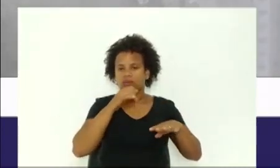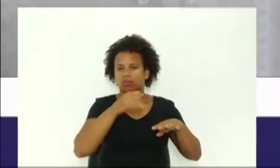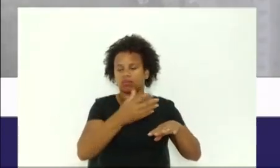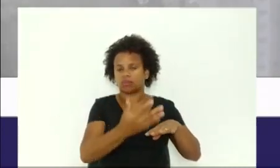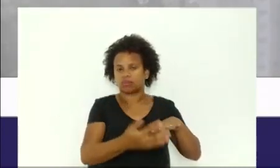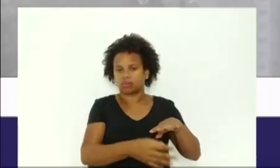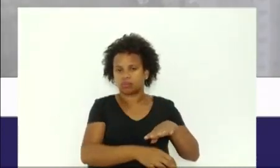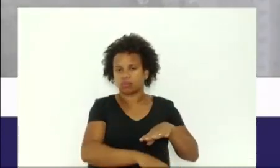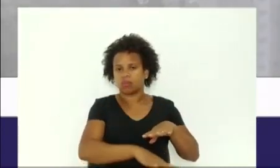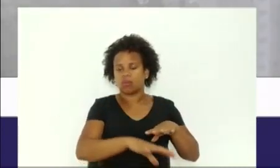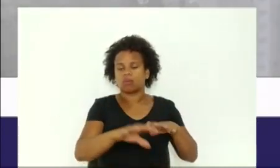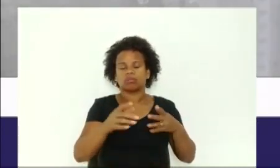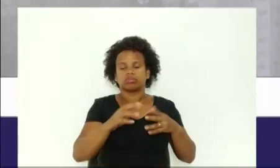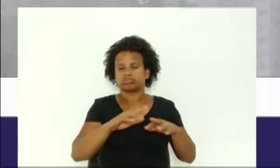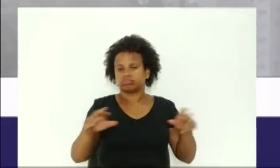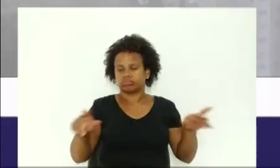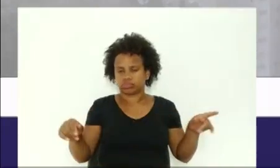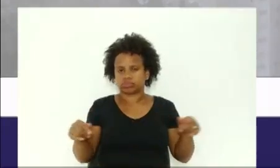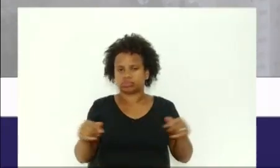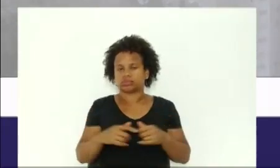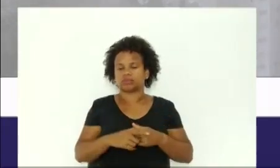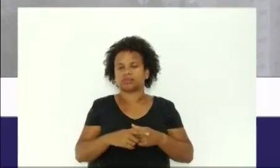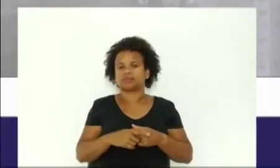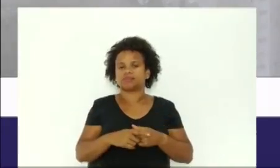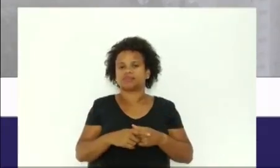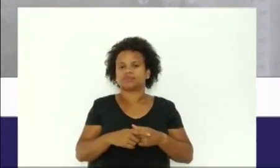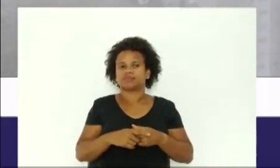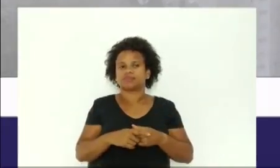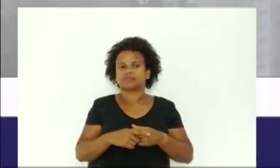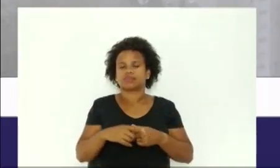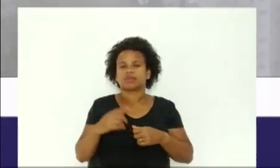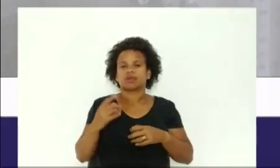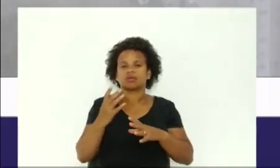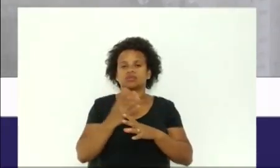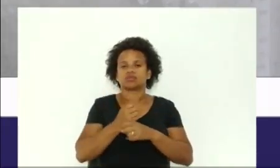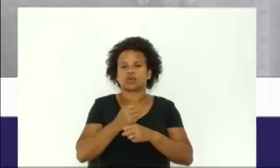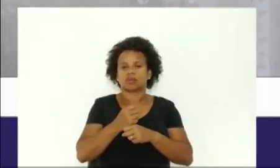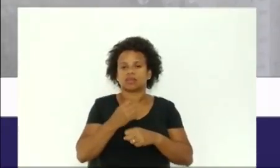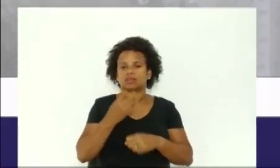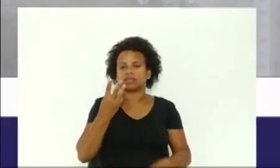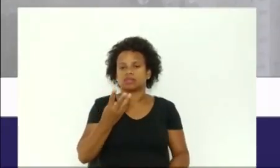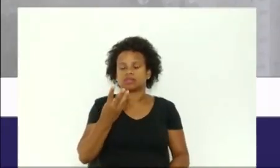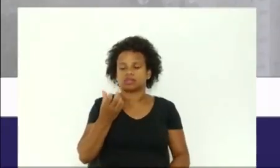coisas do tipo, compreende um valor total de